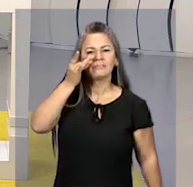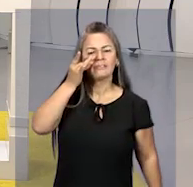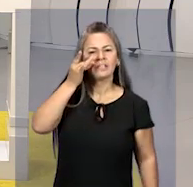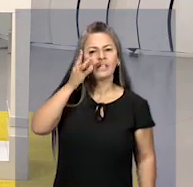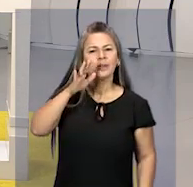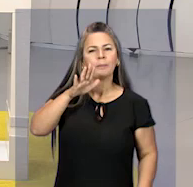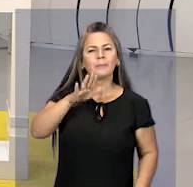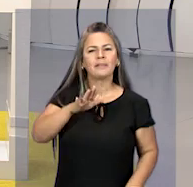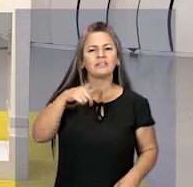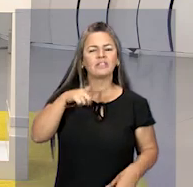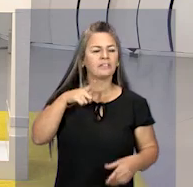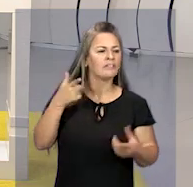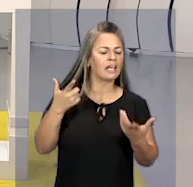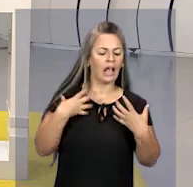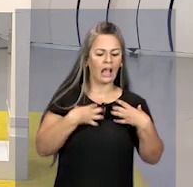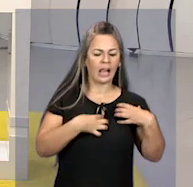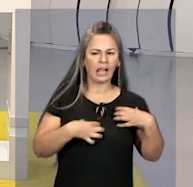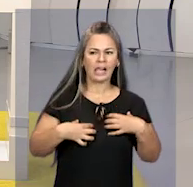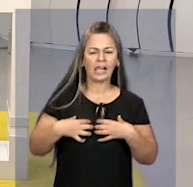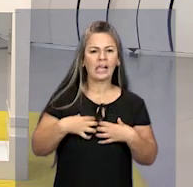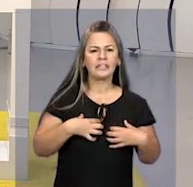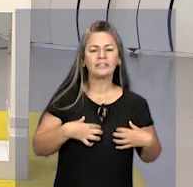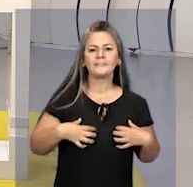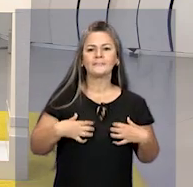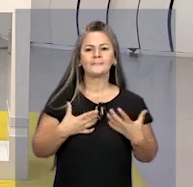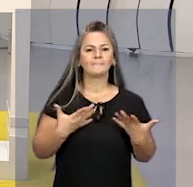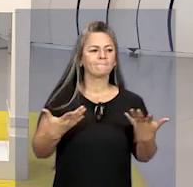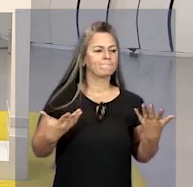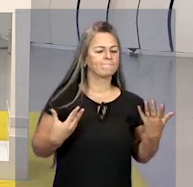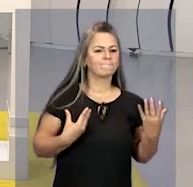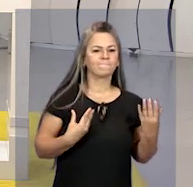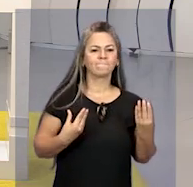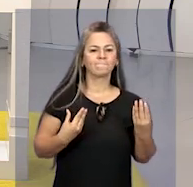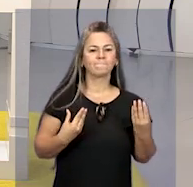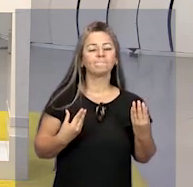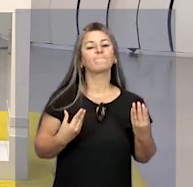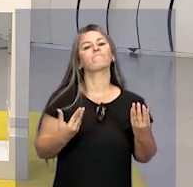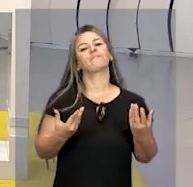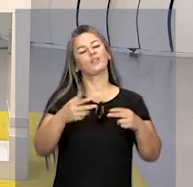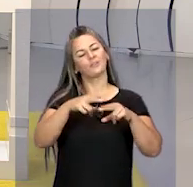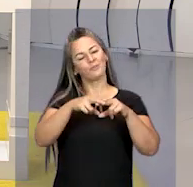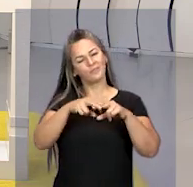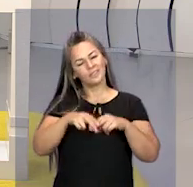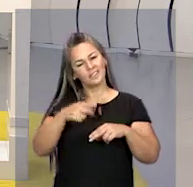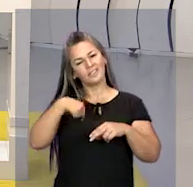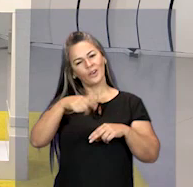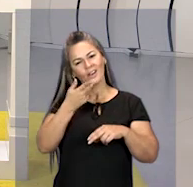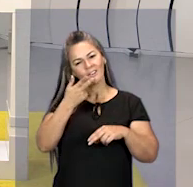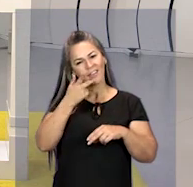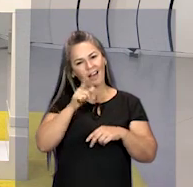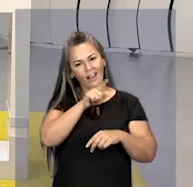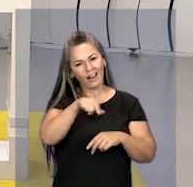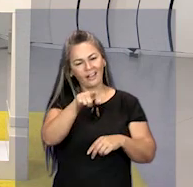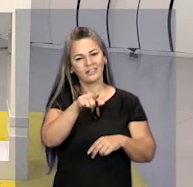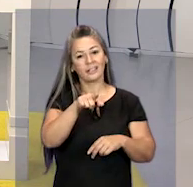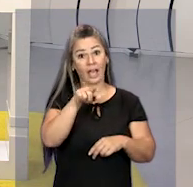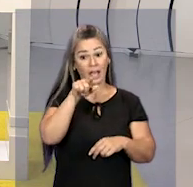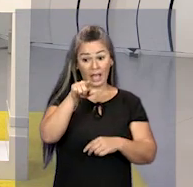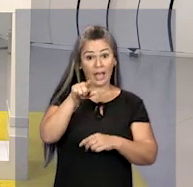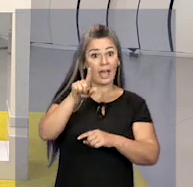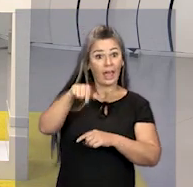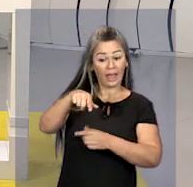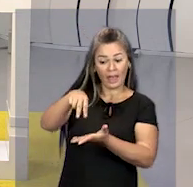desvincular ideias, a gente começa a ter insegurança. E é de fato a respeito disso que eu quero falar com vocês. A dança ela